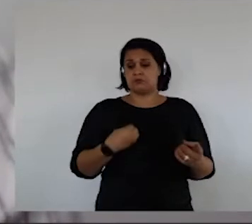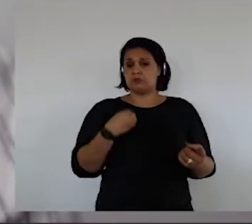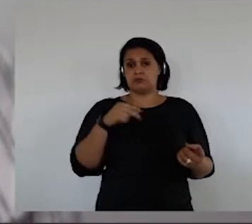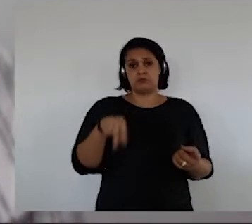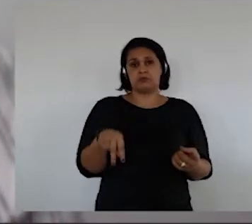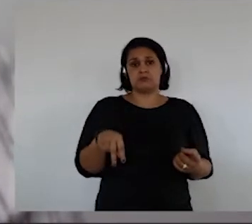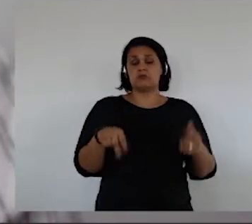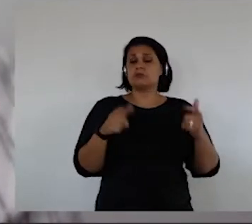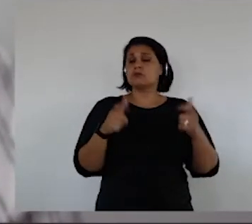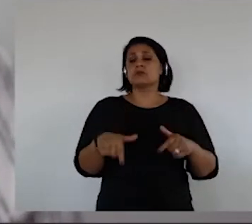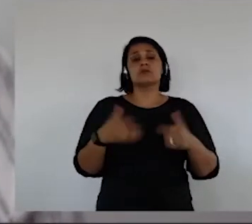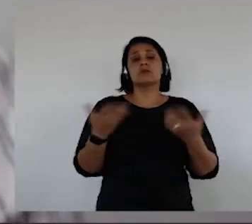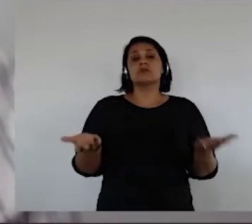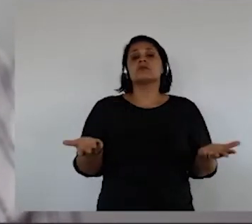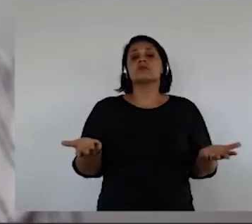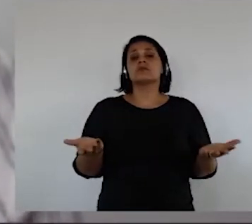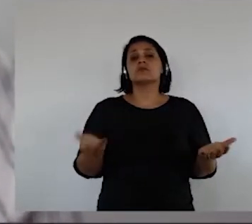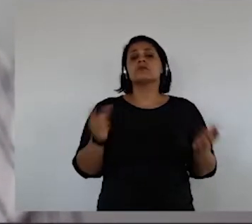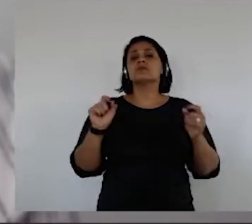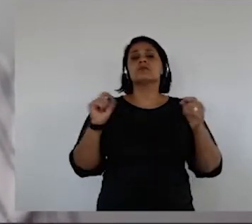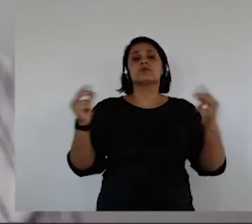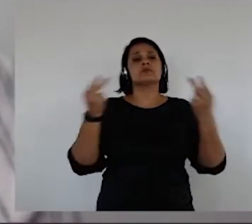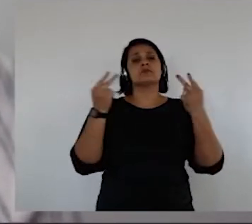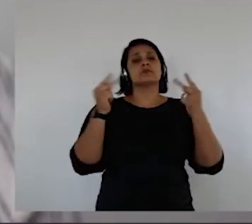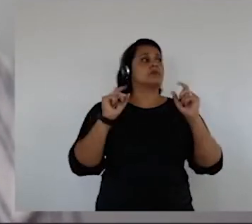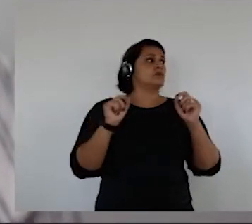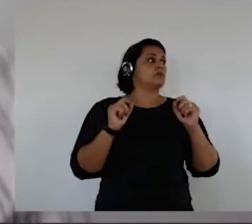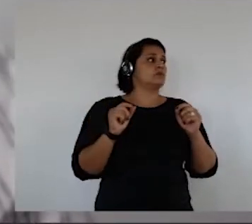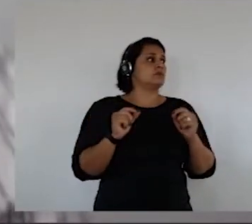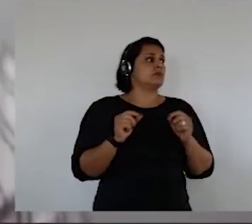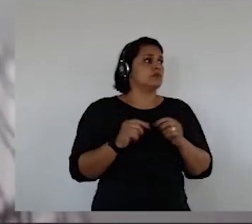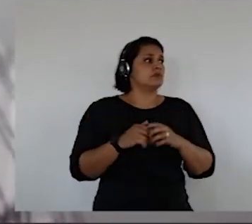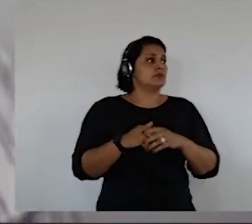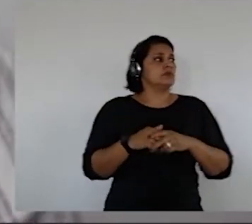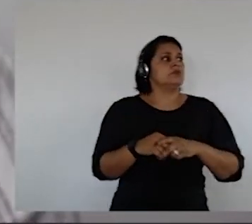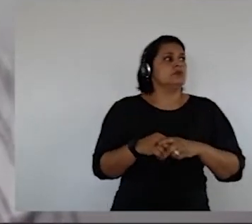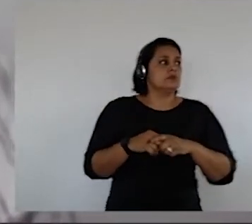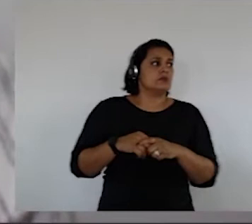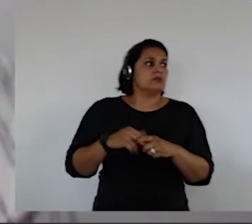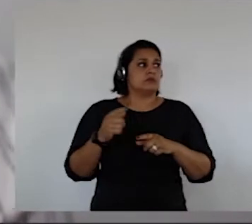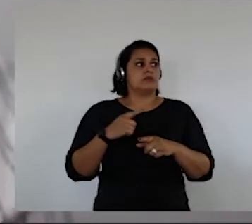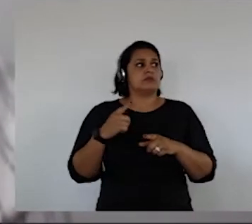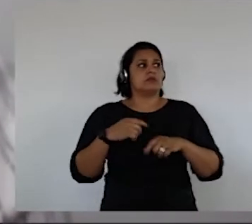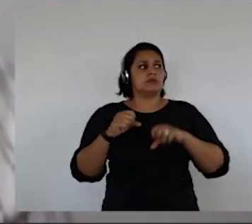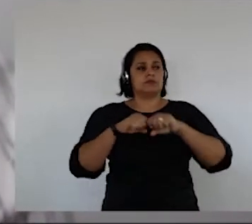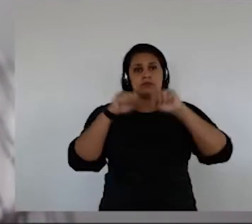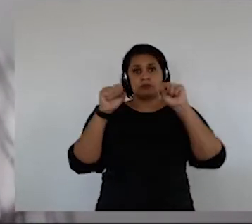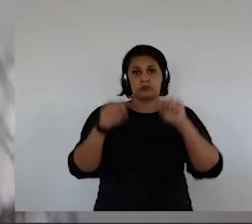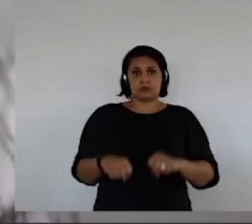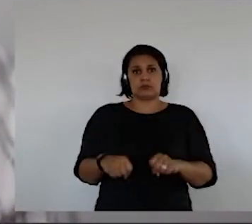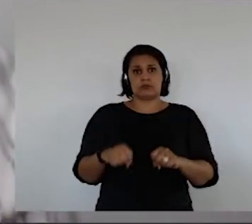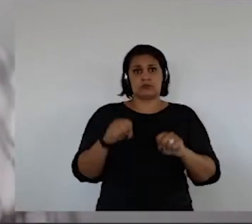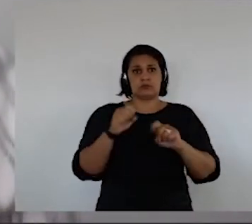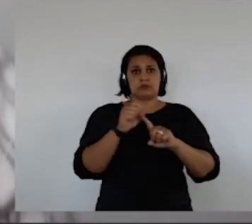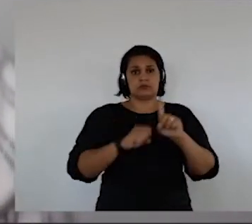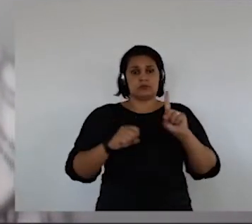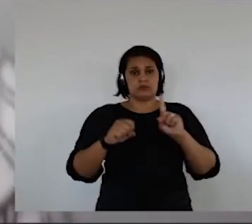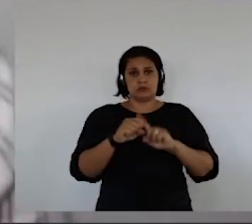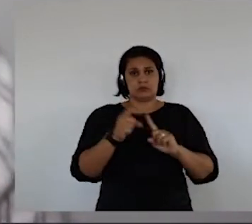nós estamos? Quais espaços nós estamos ocupando? Né? Dada a estrutura da sociedade que nós temos, e se não